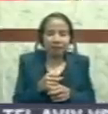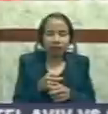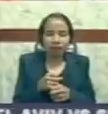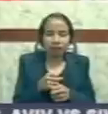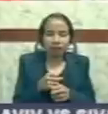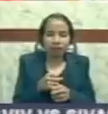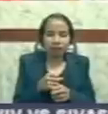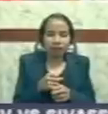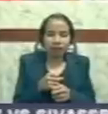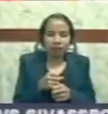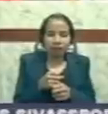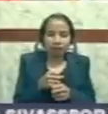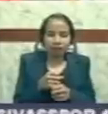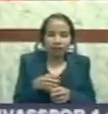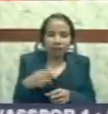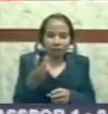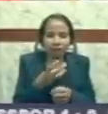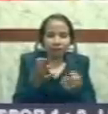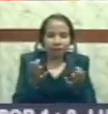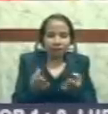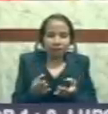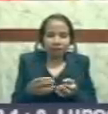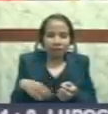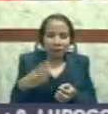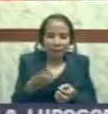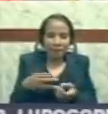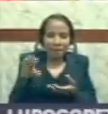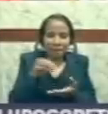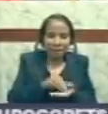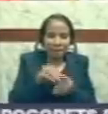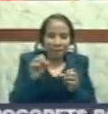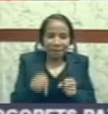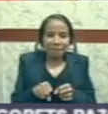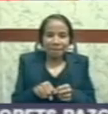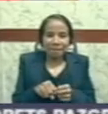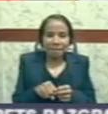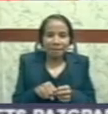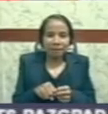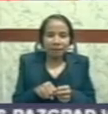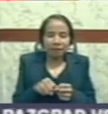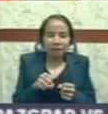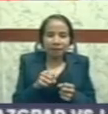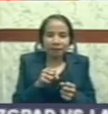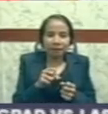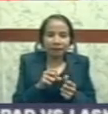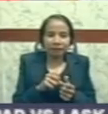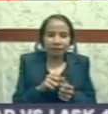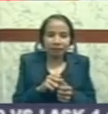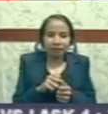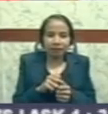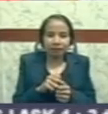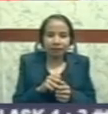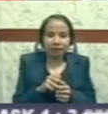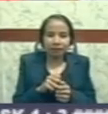balanço. Não é muito caro. Ainda não me propõe a tu não ter equilíbrio. A tu fundo, a receita só, despesas